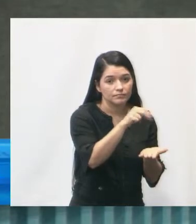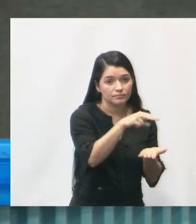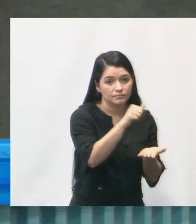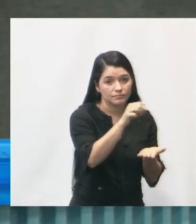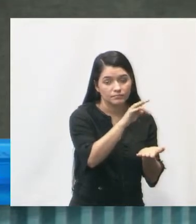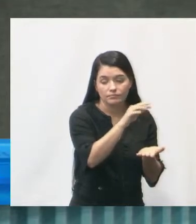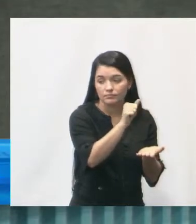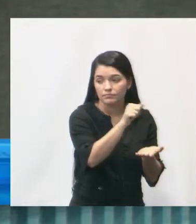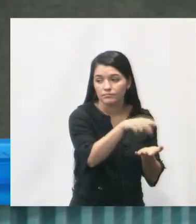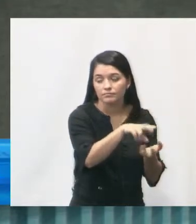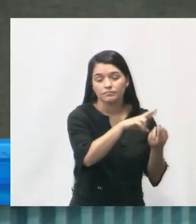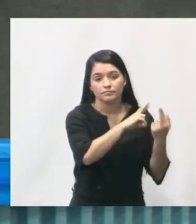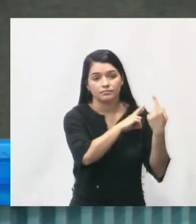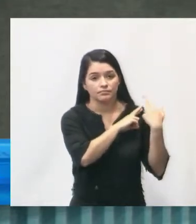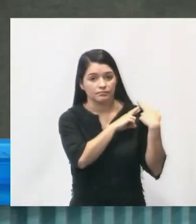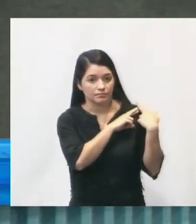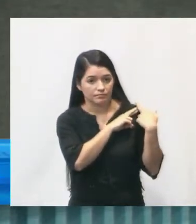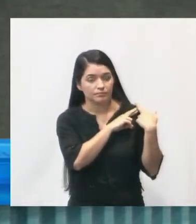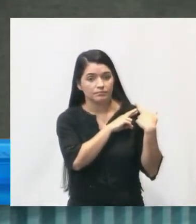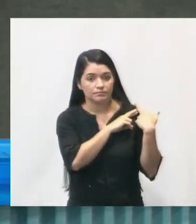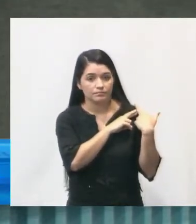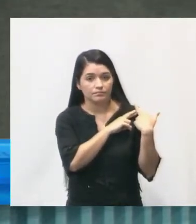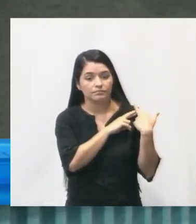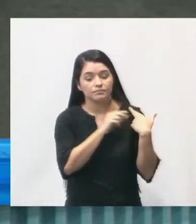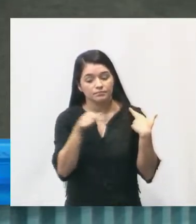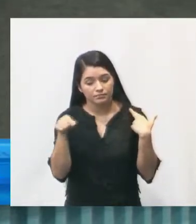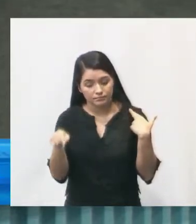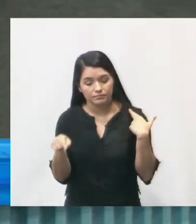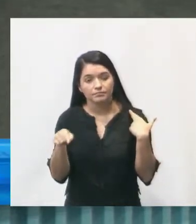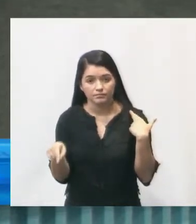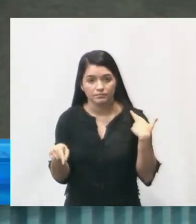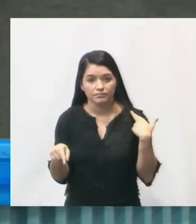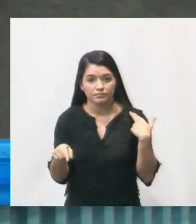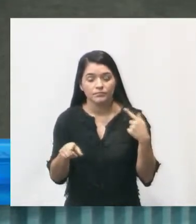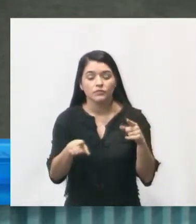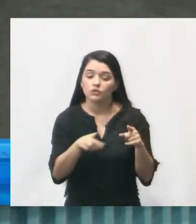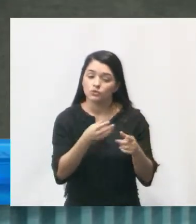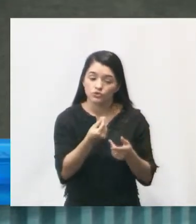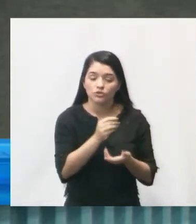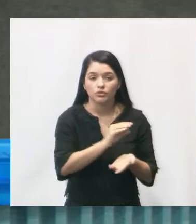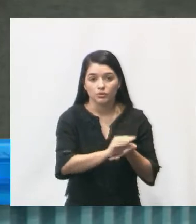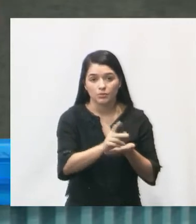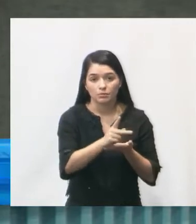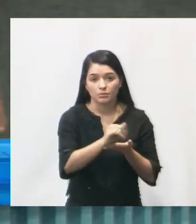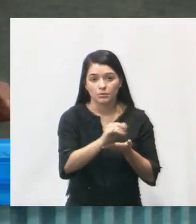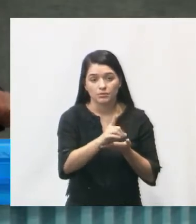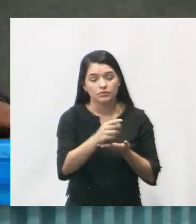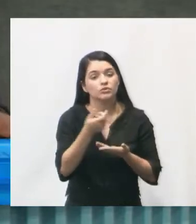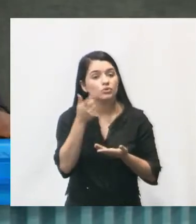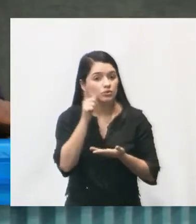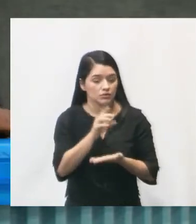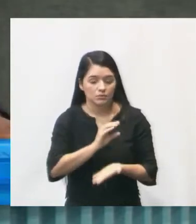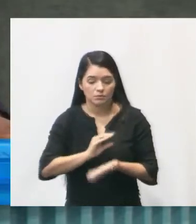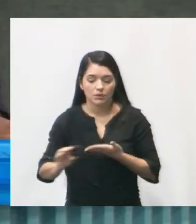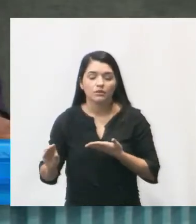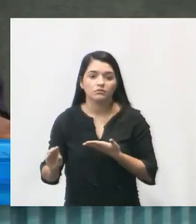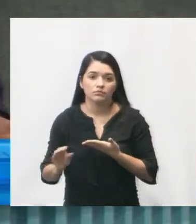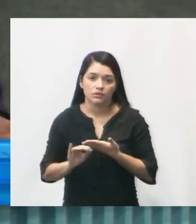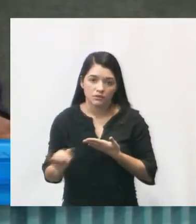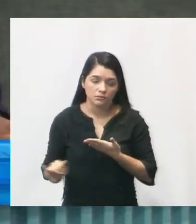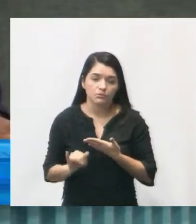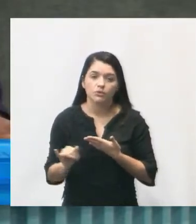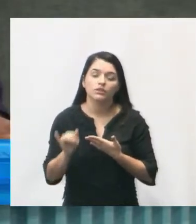é responsável por essa parte e depois, com o recurso do BID, fará um investimento bastante